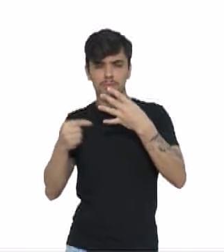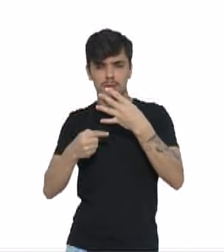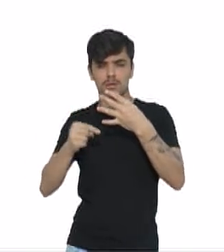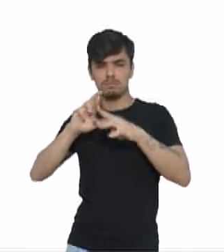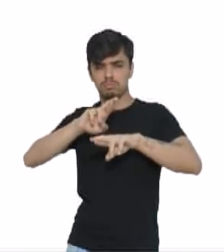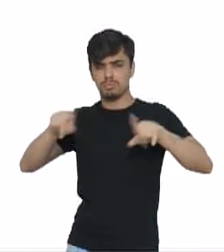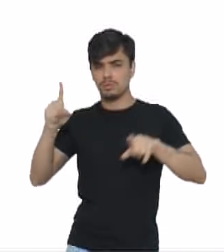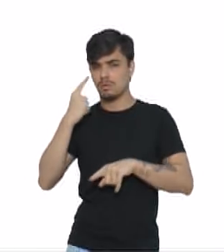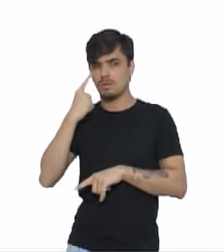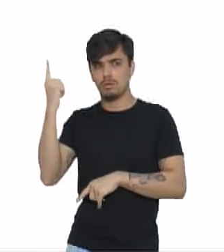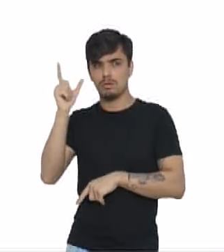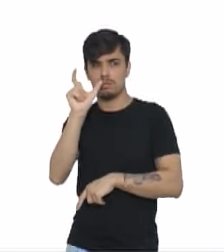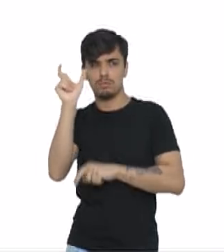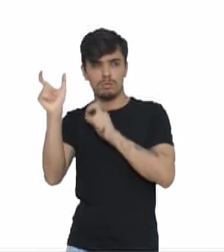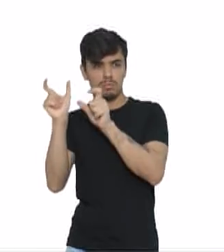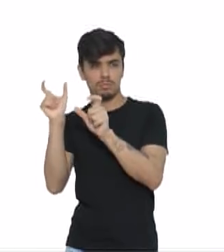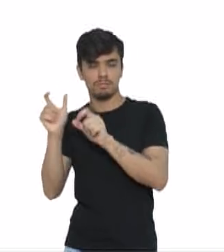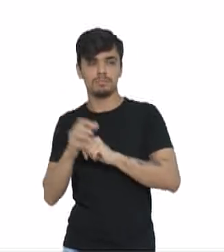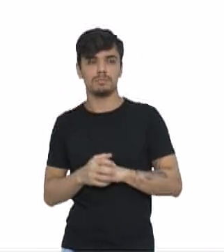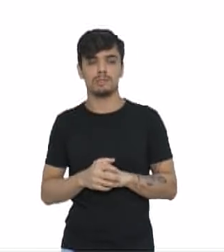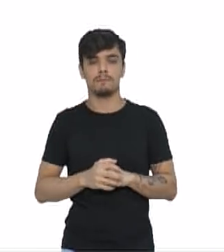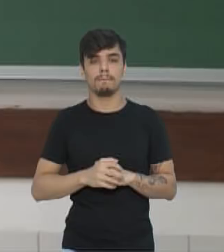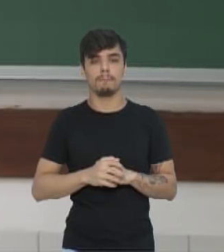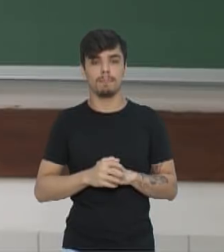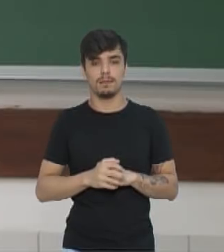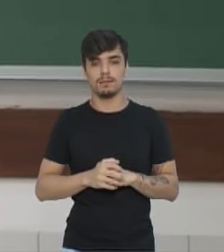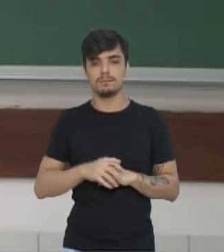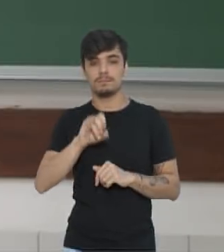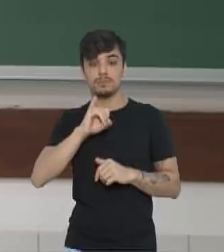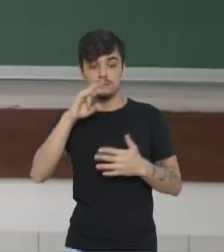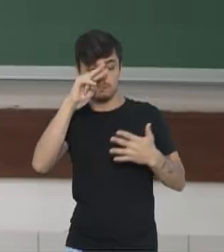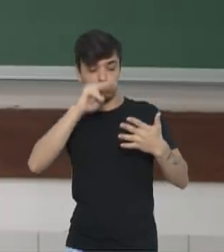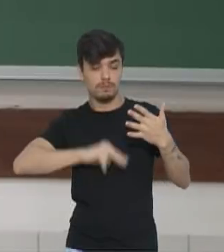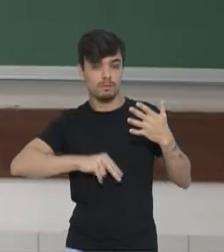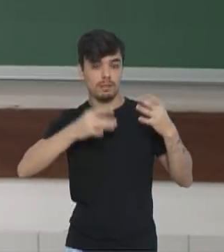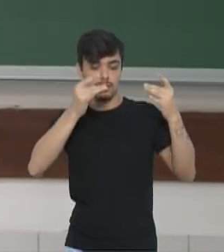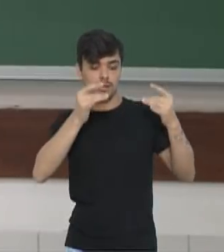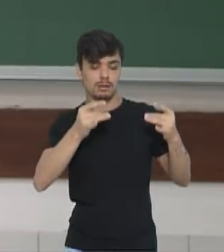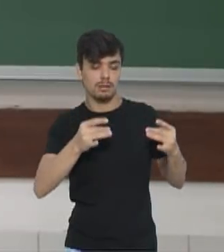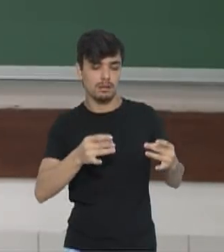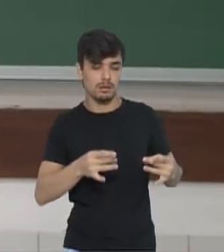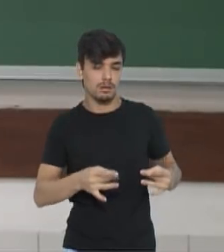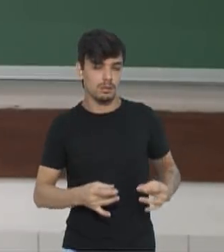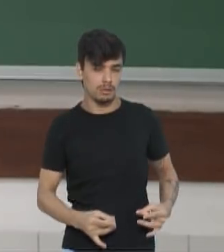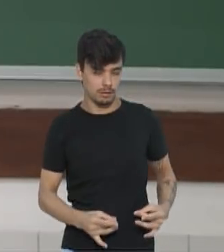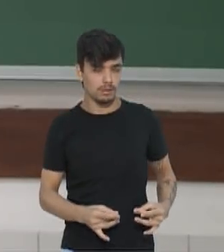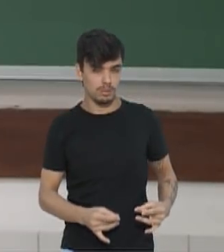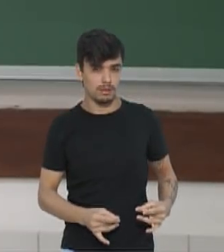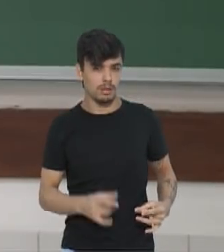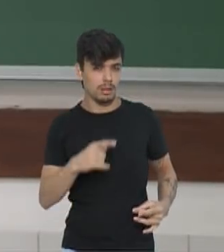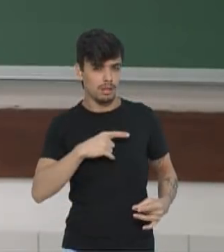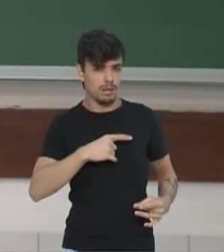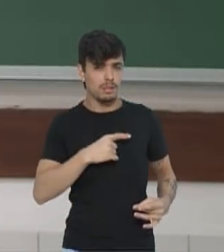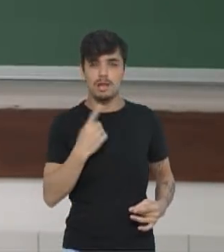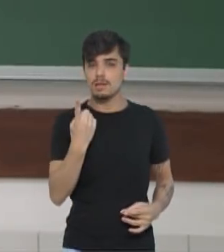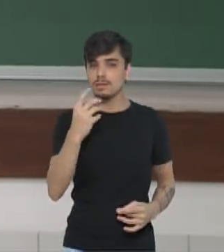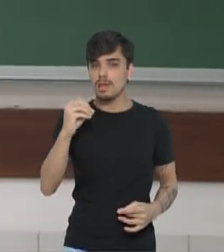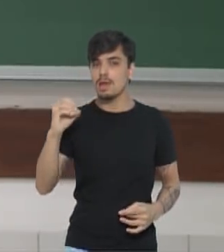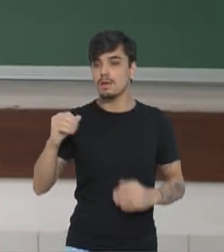várias outras aqui. Se a gente for parar para ver detalhadamente, a gente pode chegar a algumas centenas de tribos